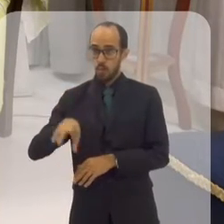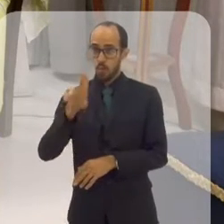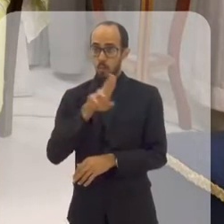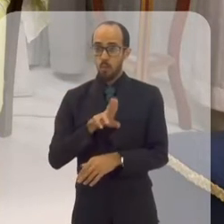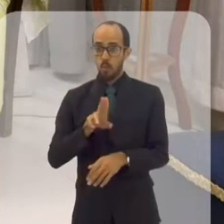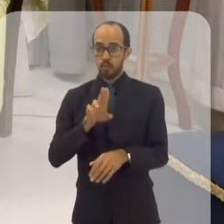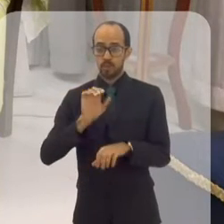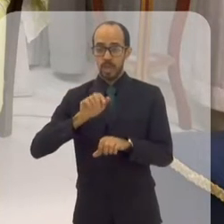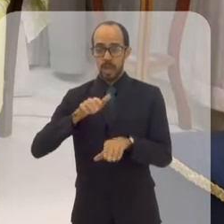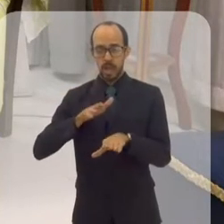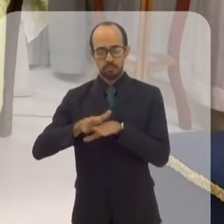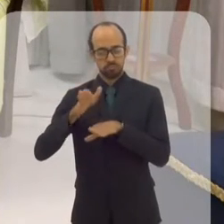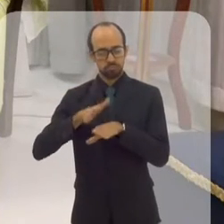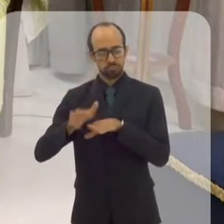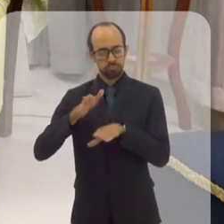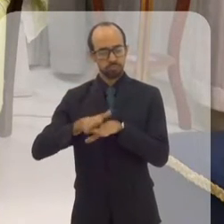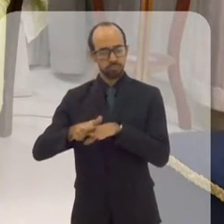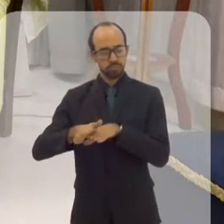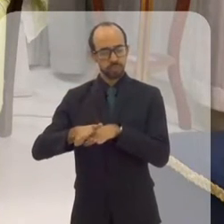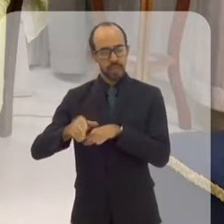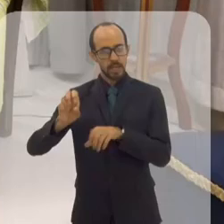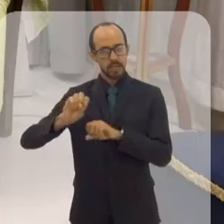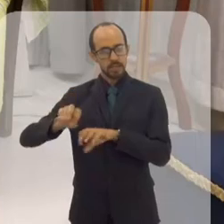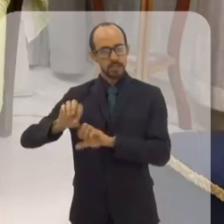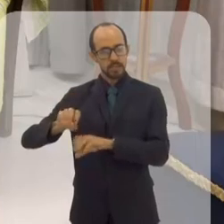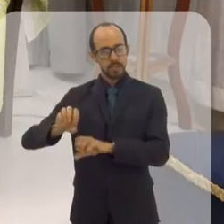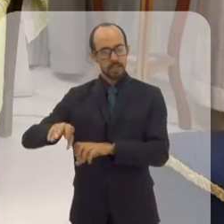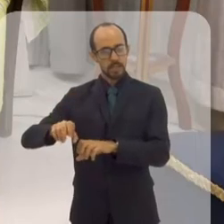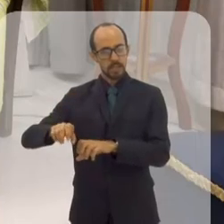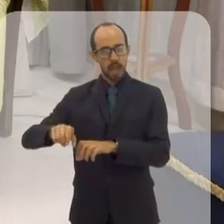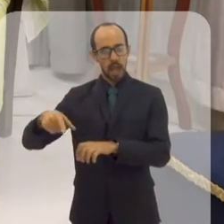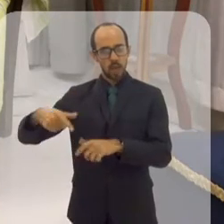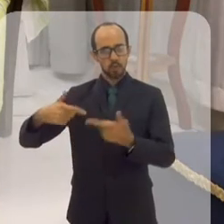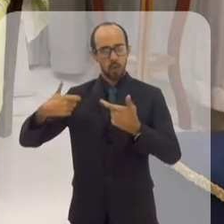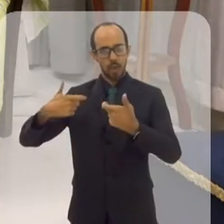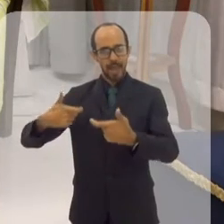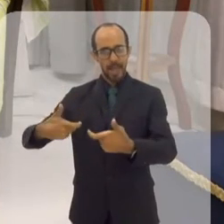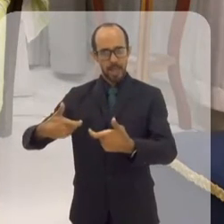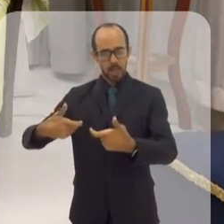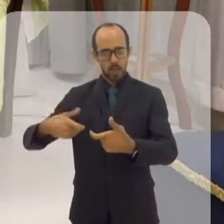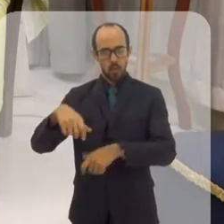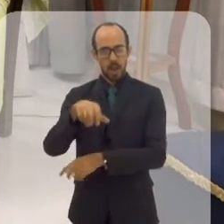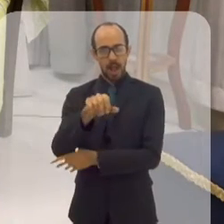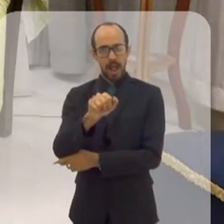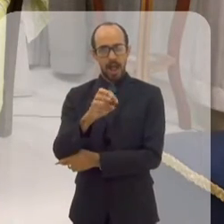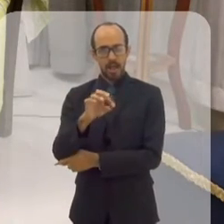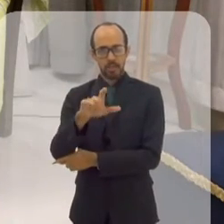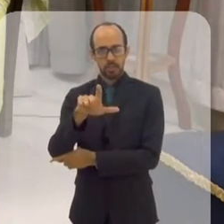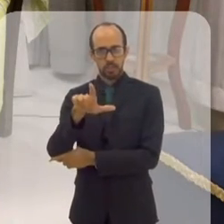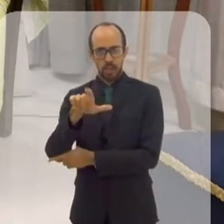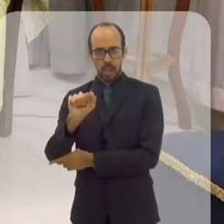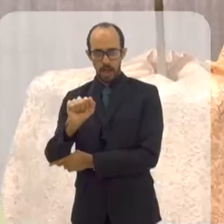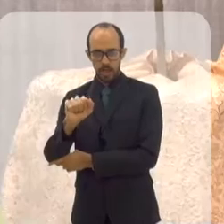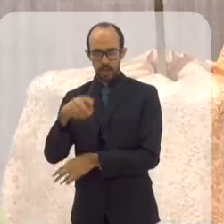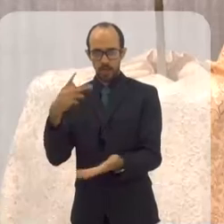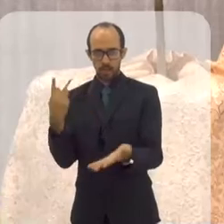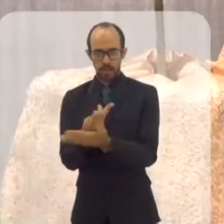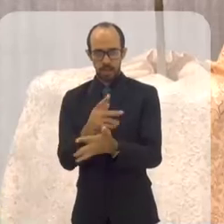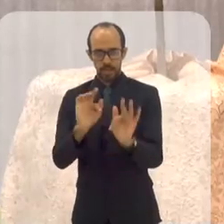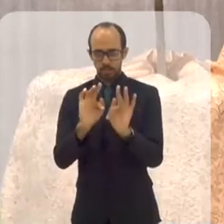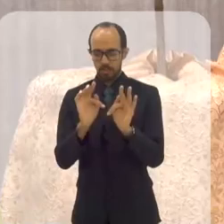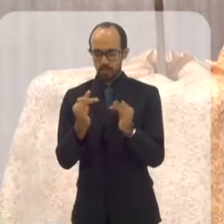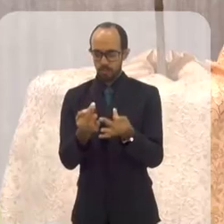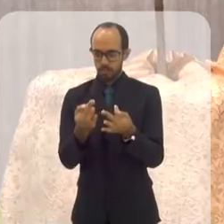são as instruções que ele vai dar para o seu Guerreiro acho na antes de começar a guerra e ele vai haver uma guerra